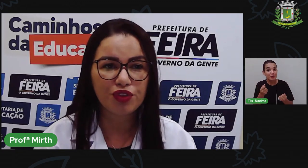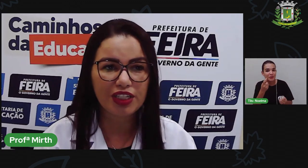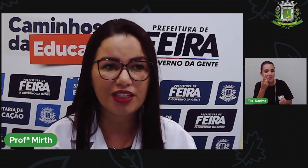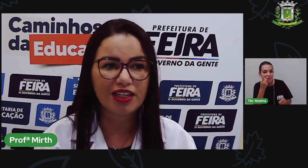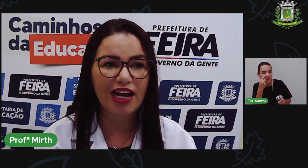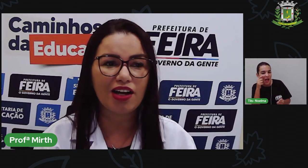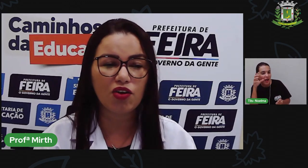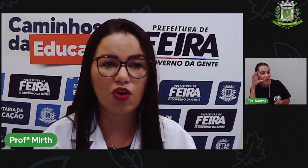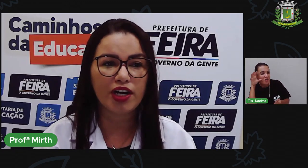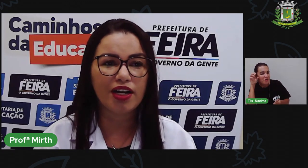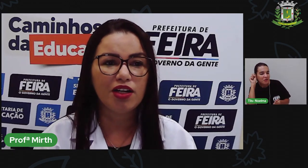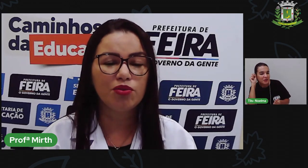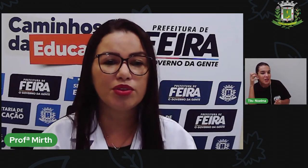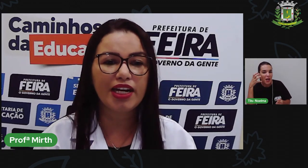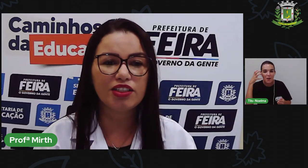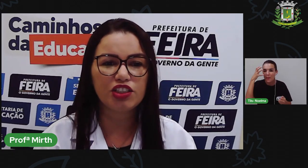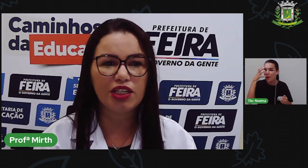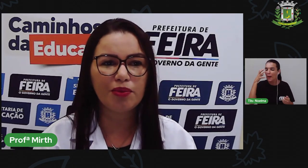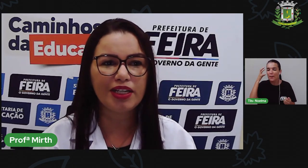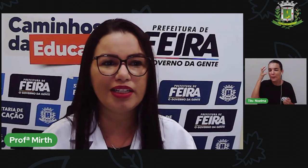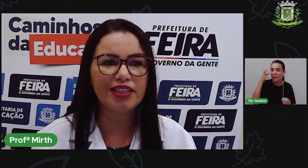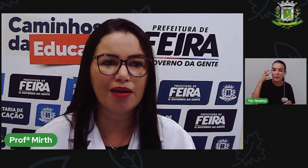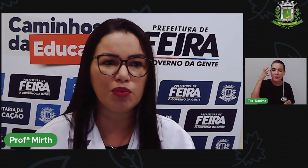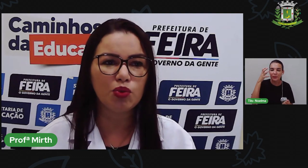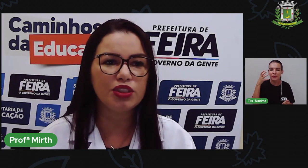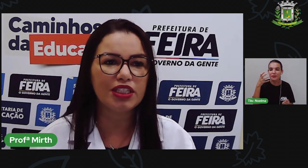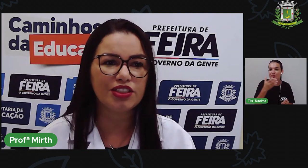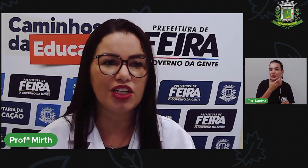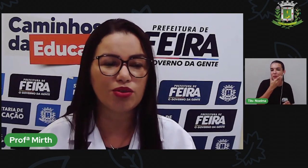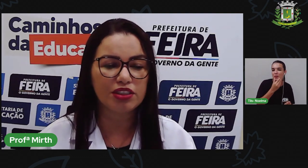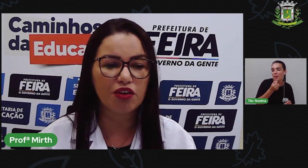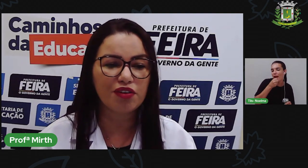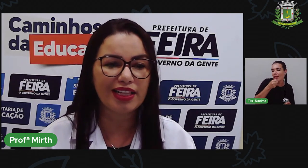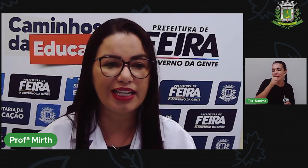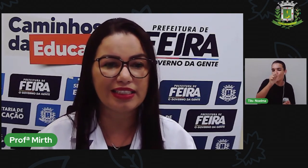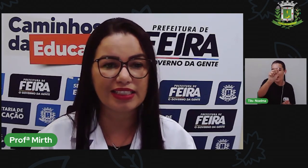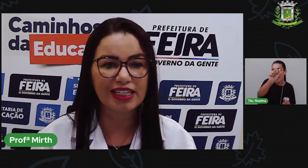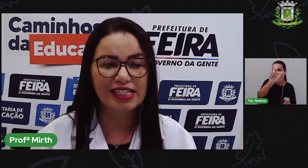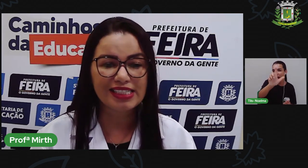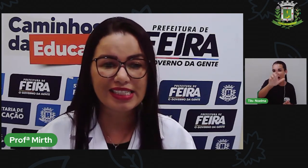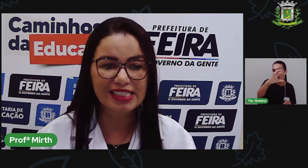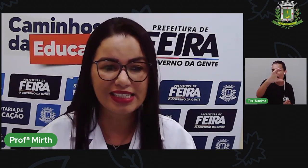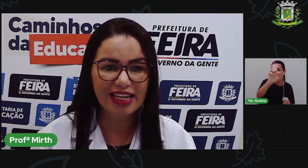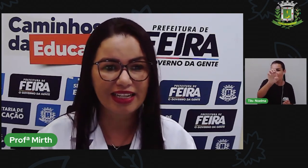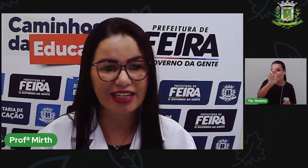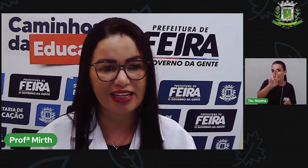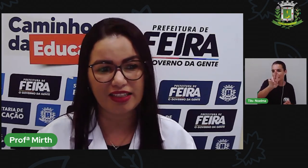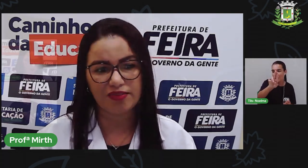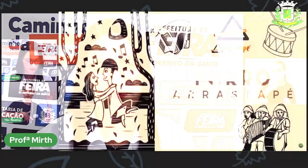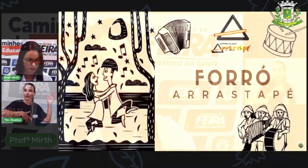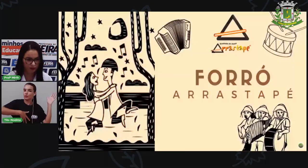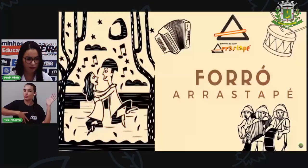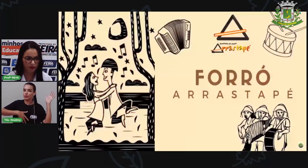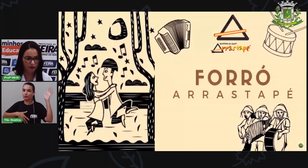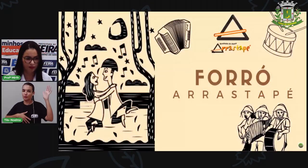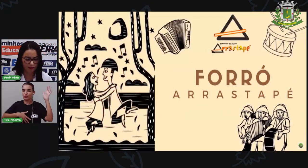ouvir agora um trechinho aí da música de Alceu Valença, Seca.